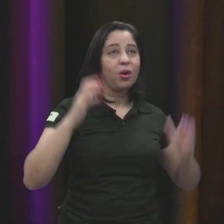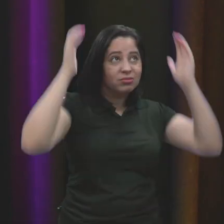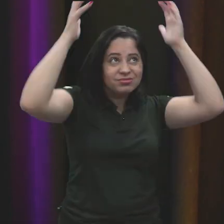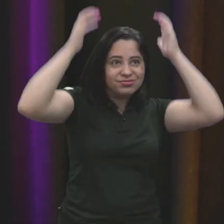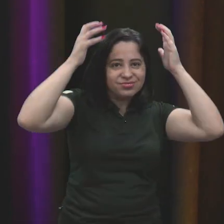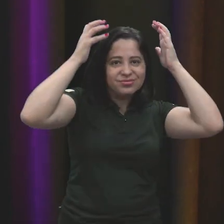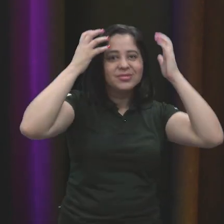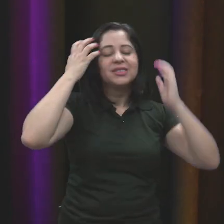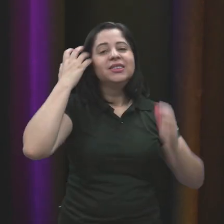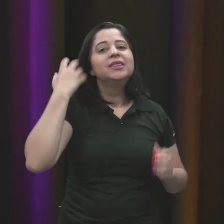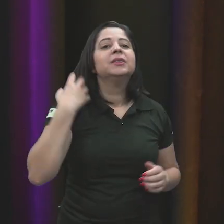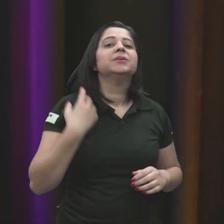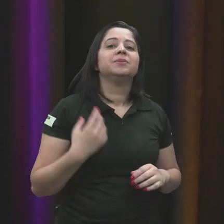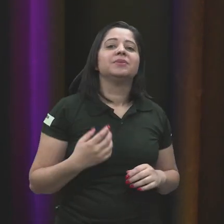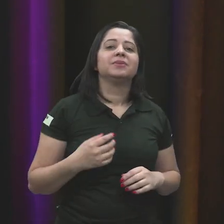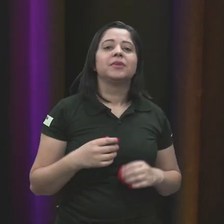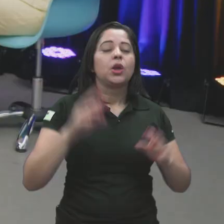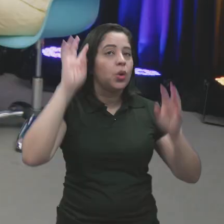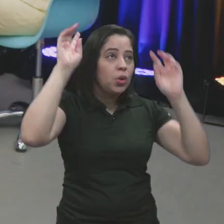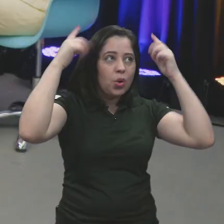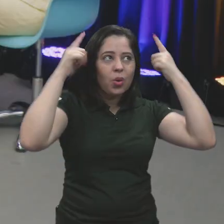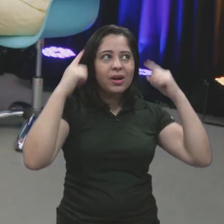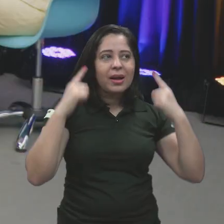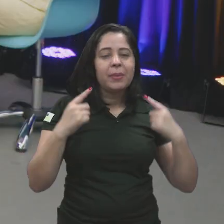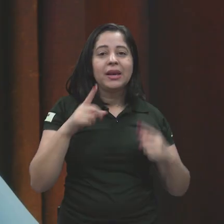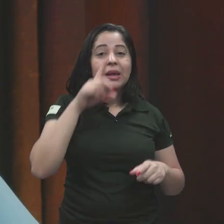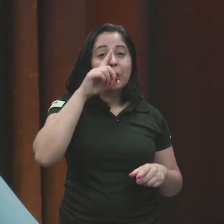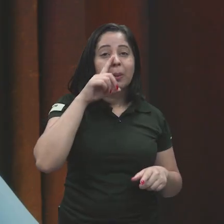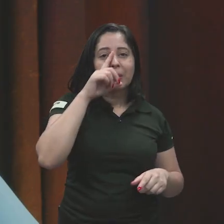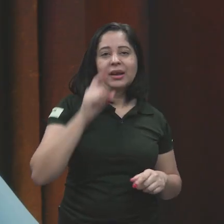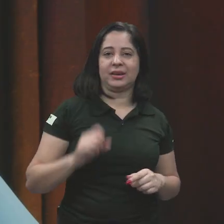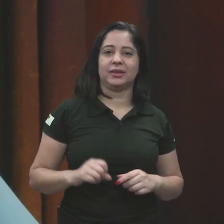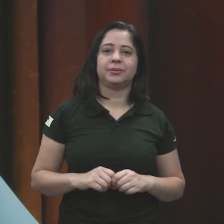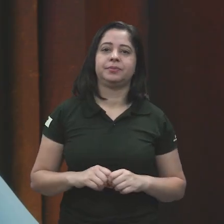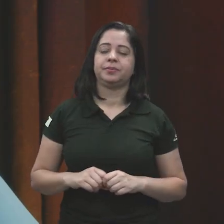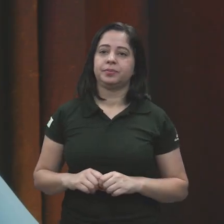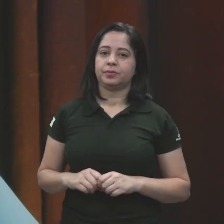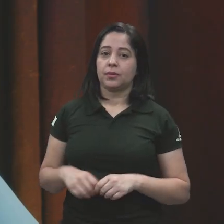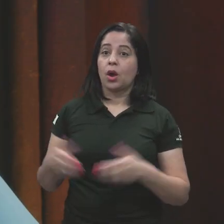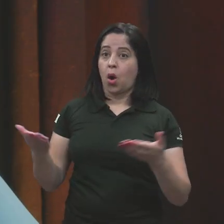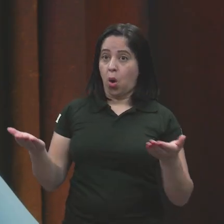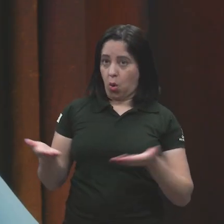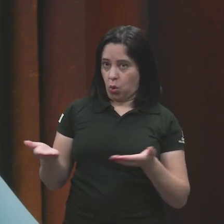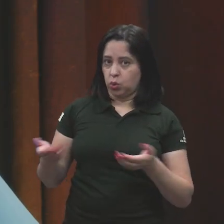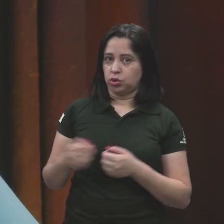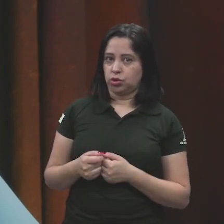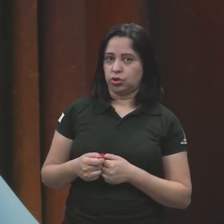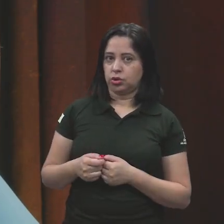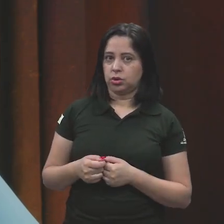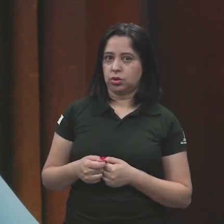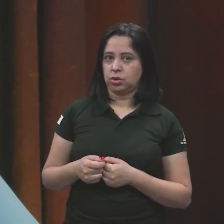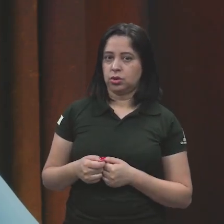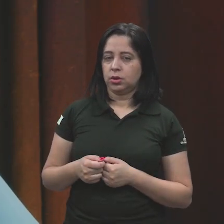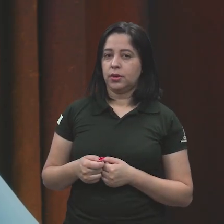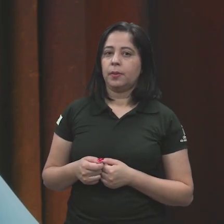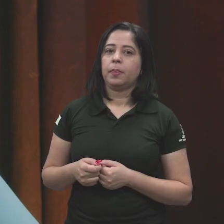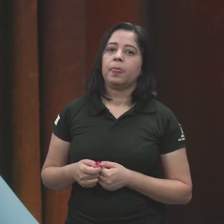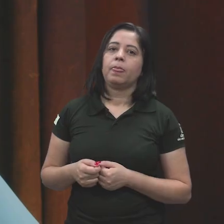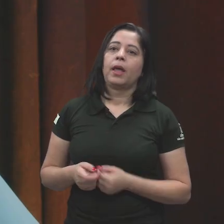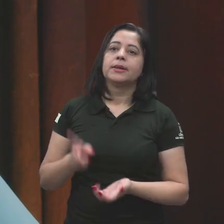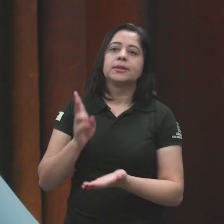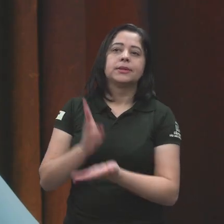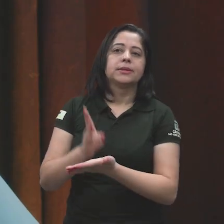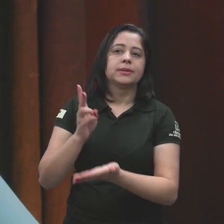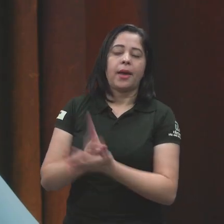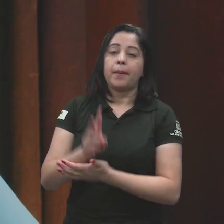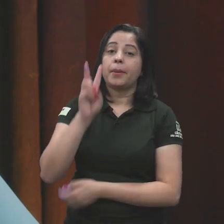né? Então, no cabelinho loiro. Hoje é bem normal a gente ver as crianças paradas muitas vezes no carrinho, pequenininha e